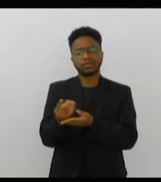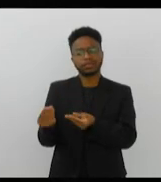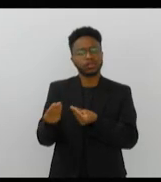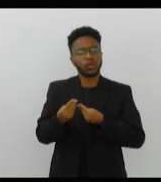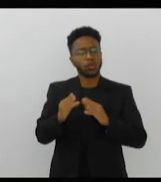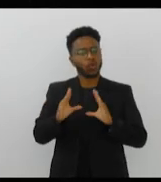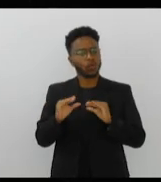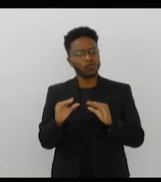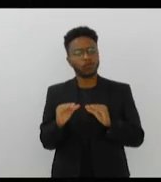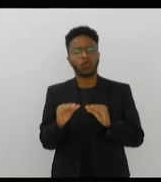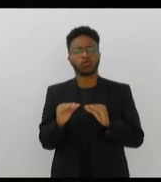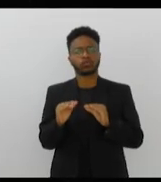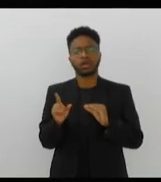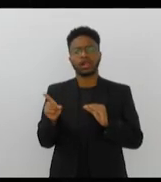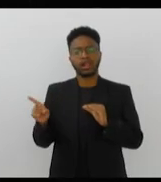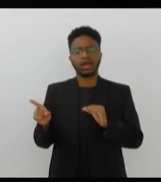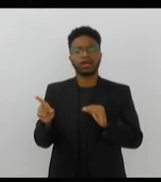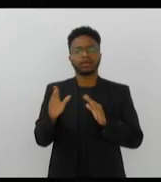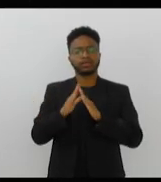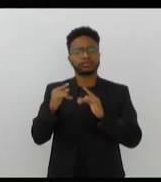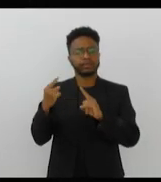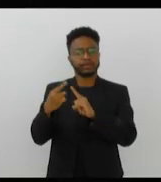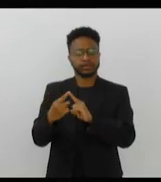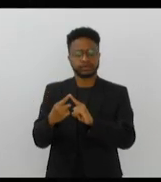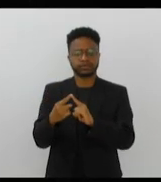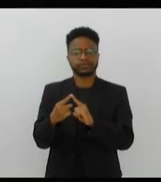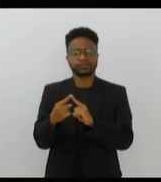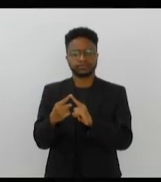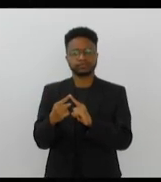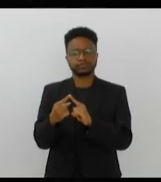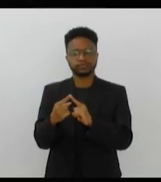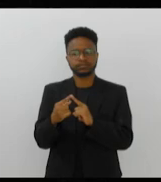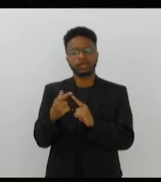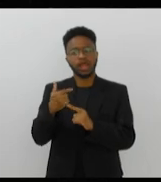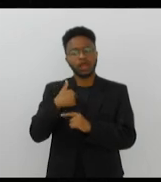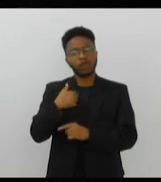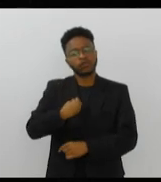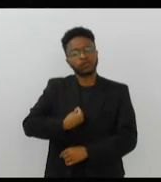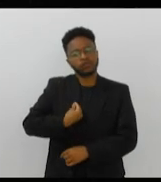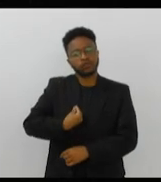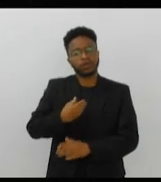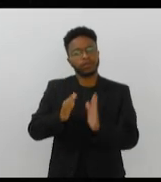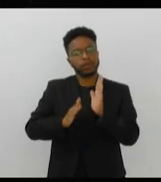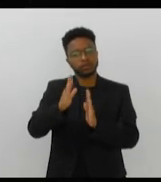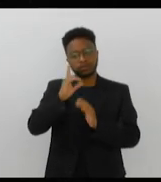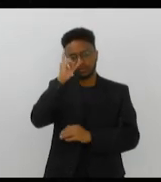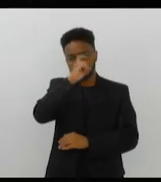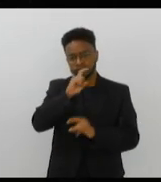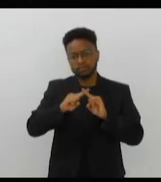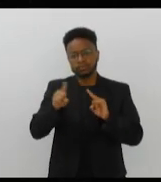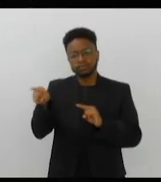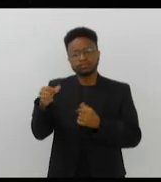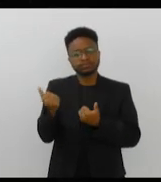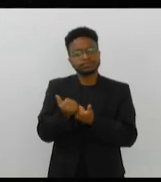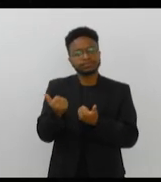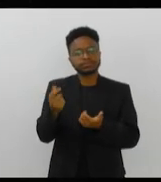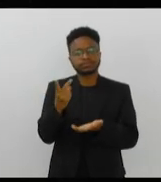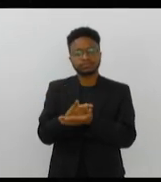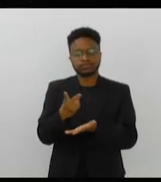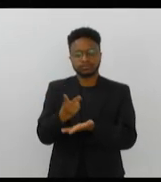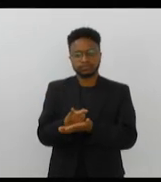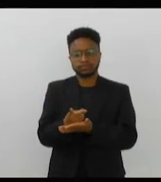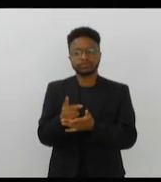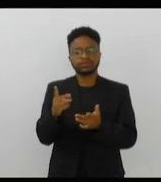conforto naqueles corredores da catedral, que é a nossa igreja. Eu ali passando por aquele processo e ela me apoiava. Ela